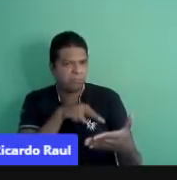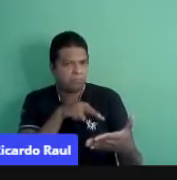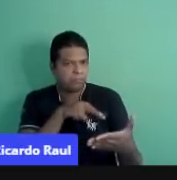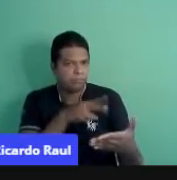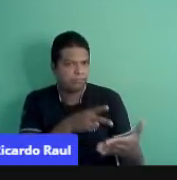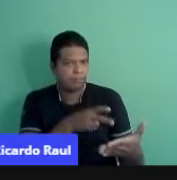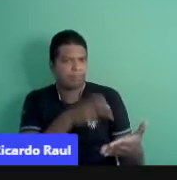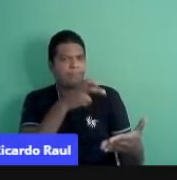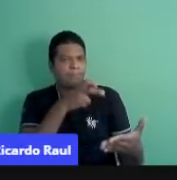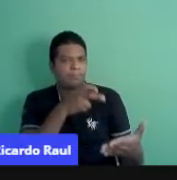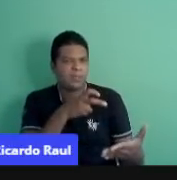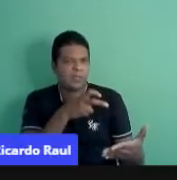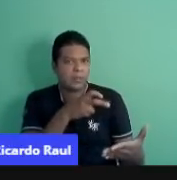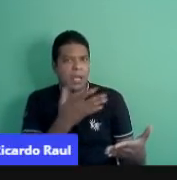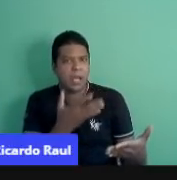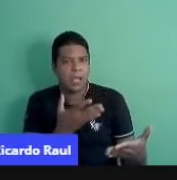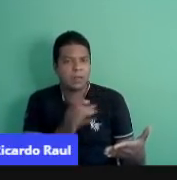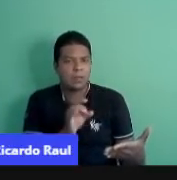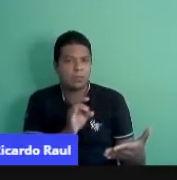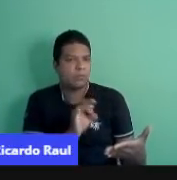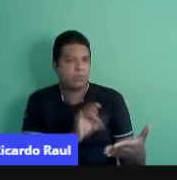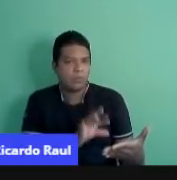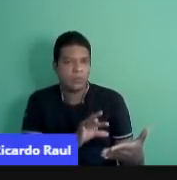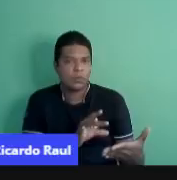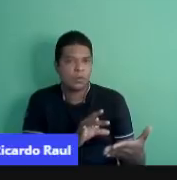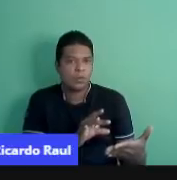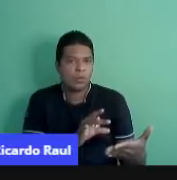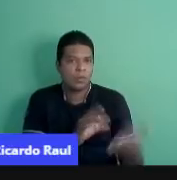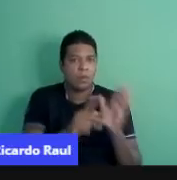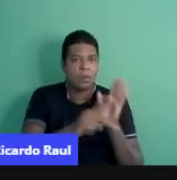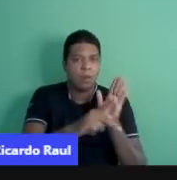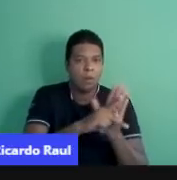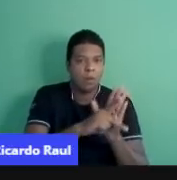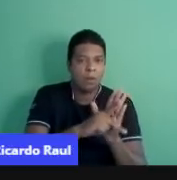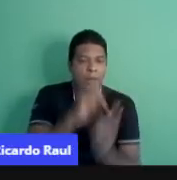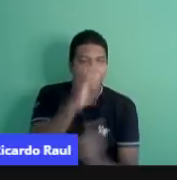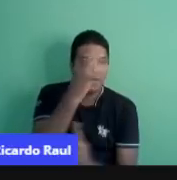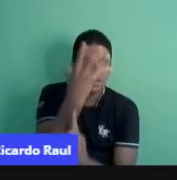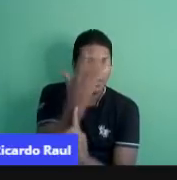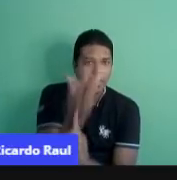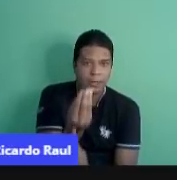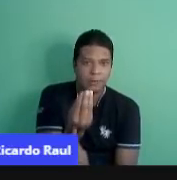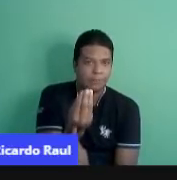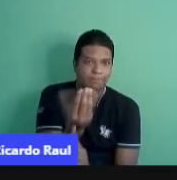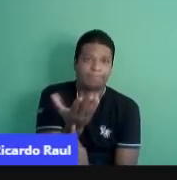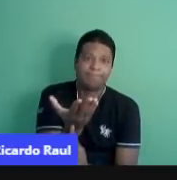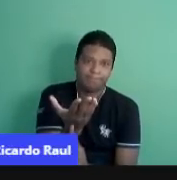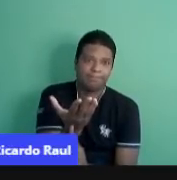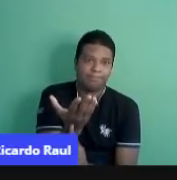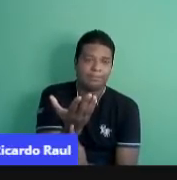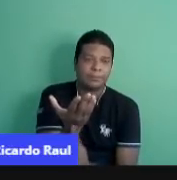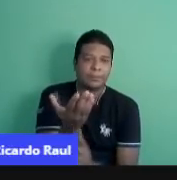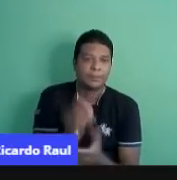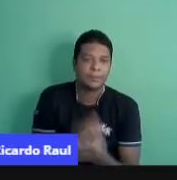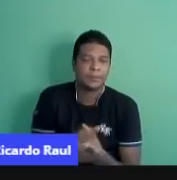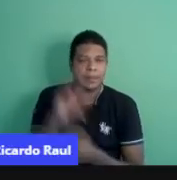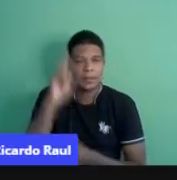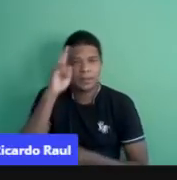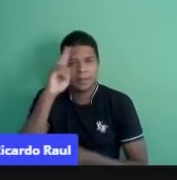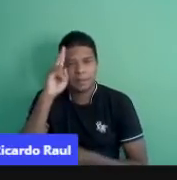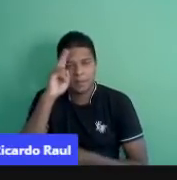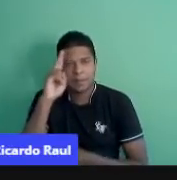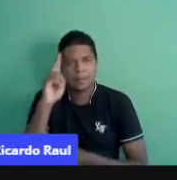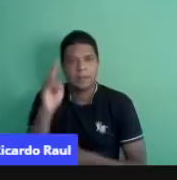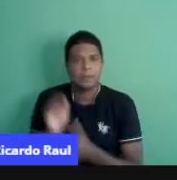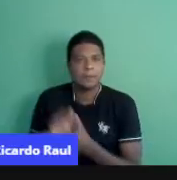como sendo o único e exclusivo campo da arte. Porém, lembrando que deve